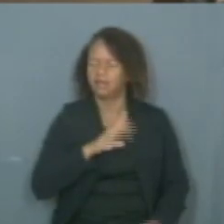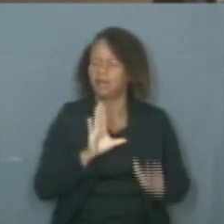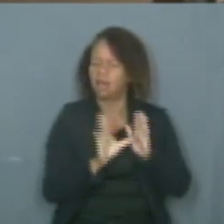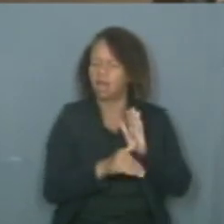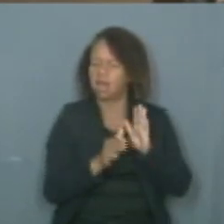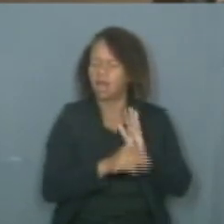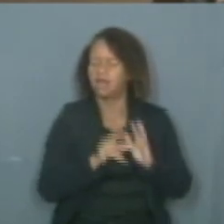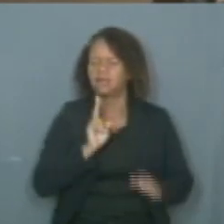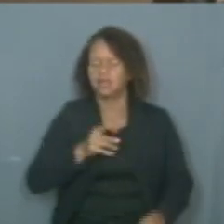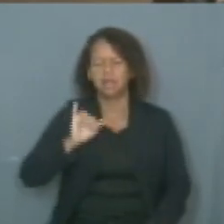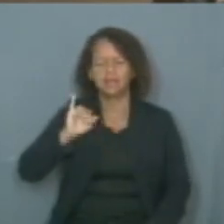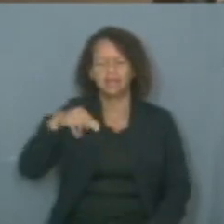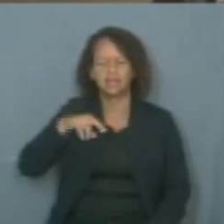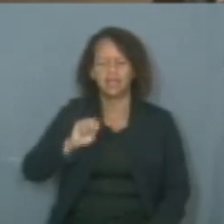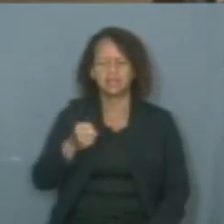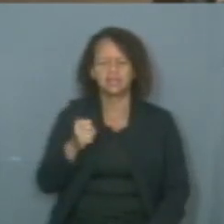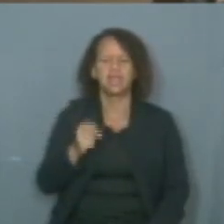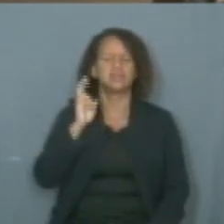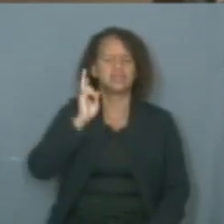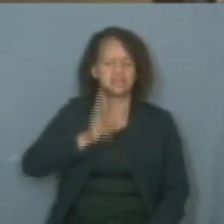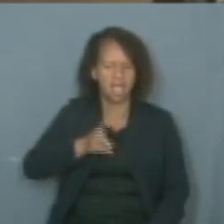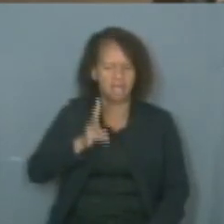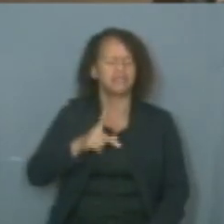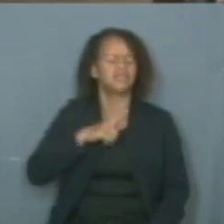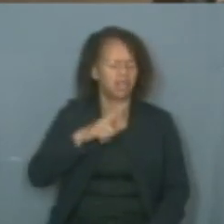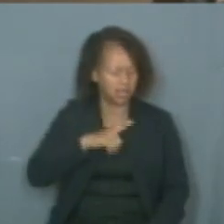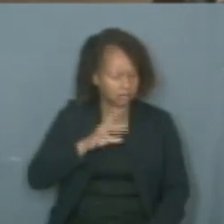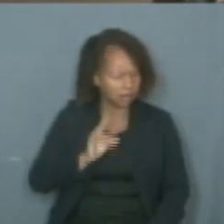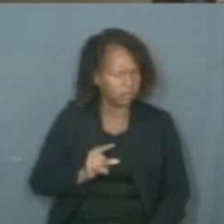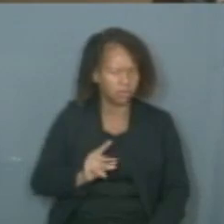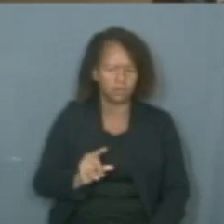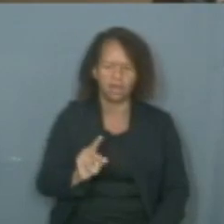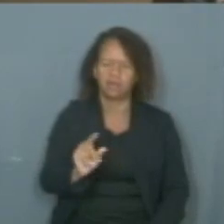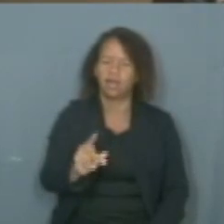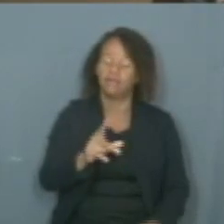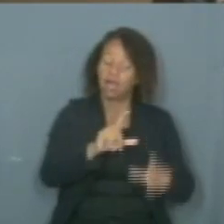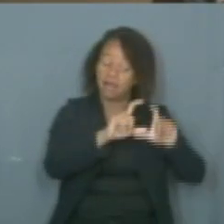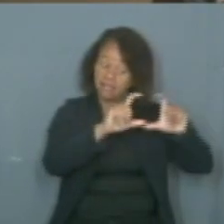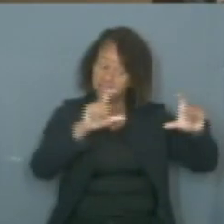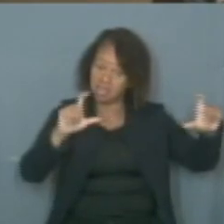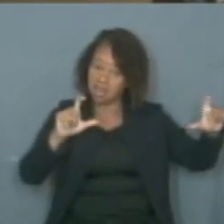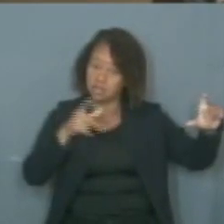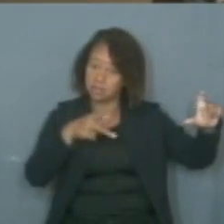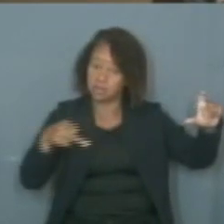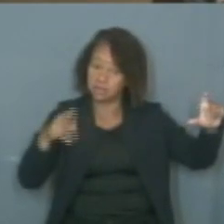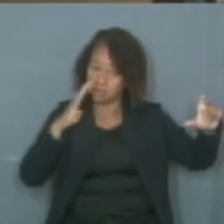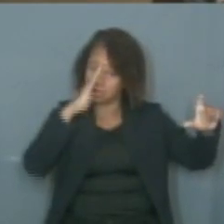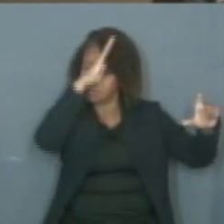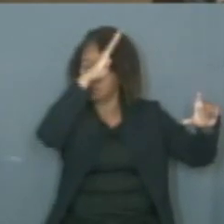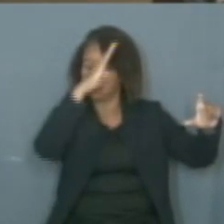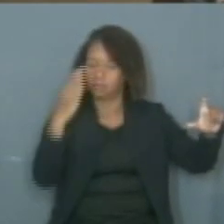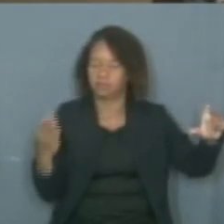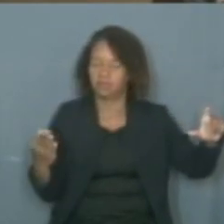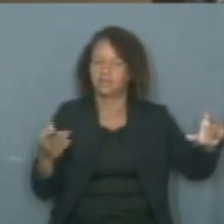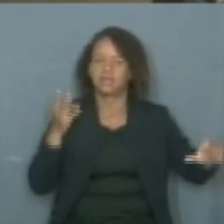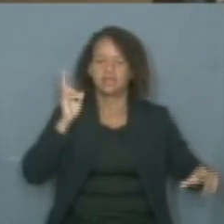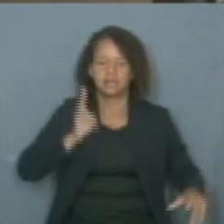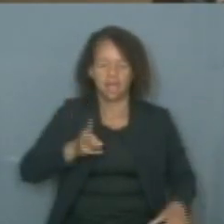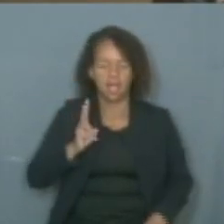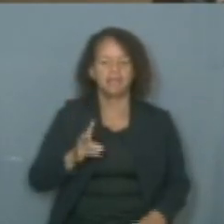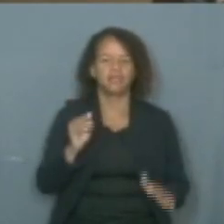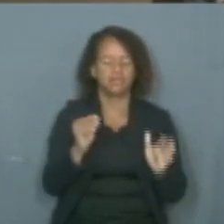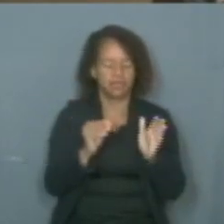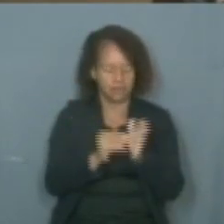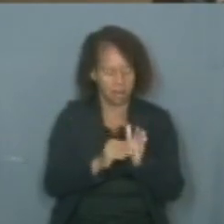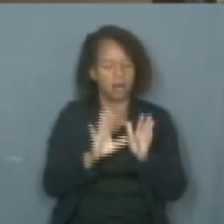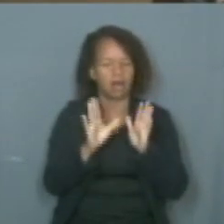fraudes no INSS e sempre haveria. Essa foi a frase do presidente Bolsonaro, que sempre houve